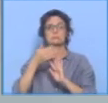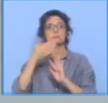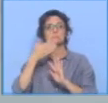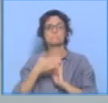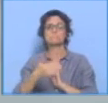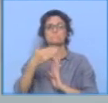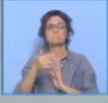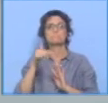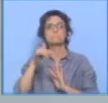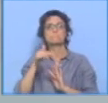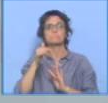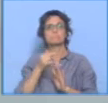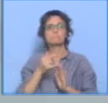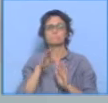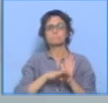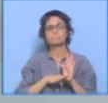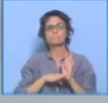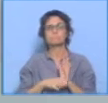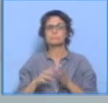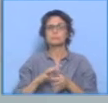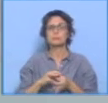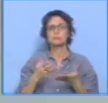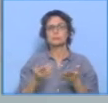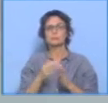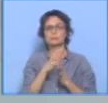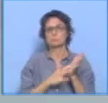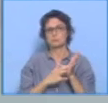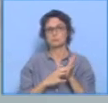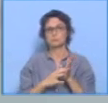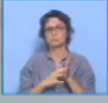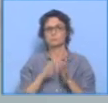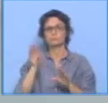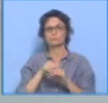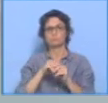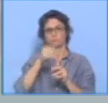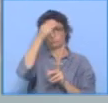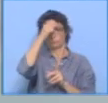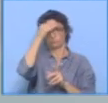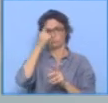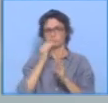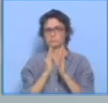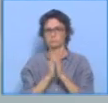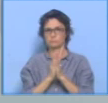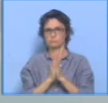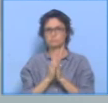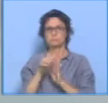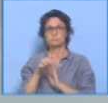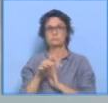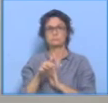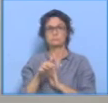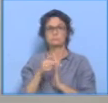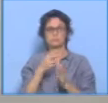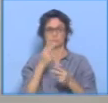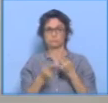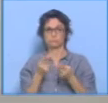aos textos bíblicos que fazem parte da liturgia dominical. Uma análise que hoje será feita pelo padre Armindo Vaz, professor